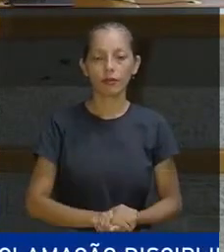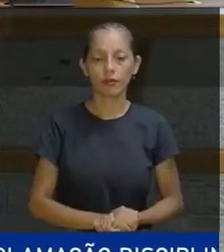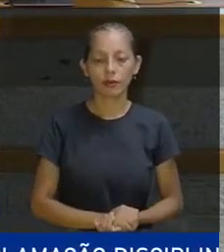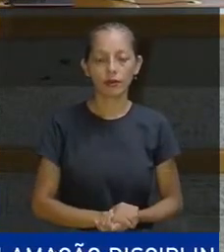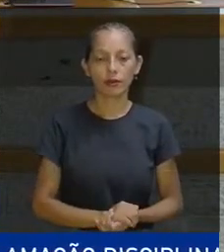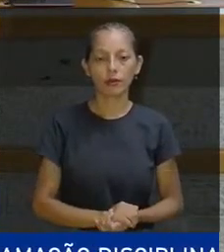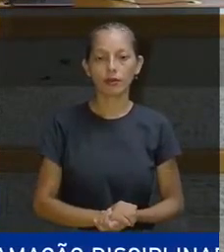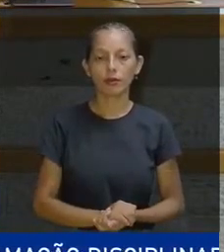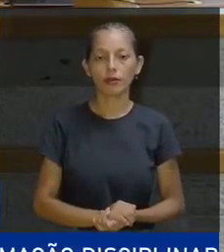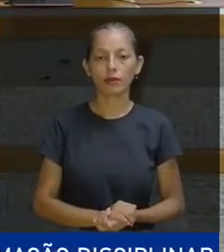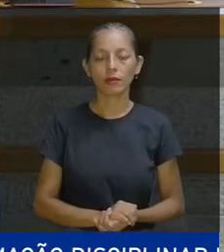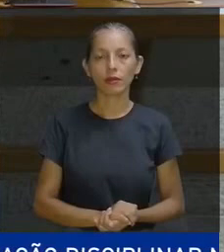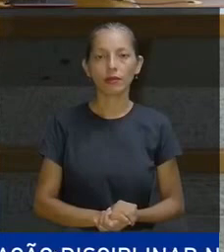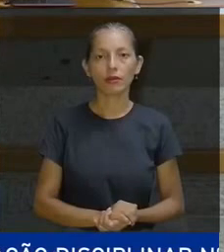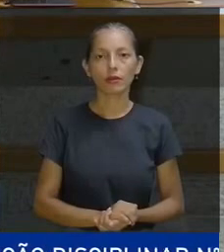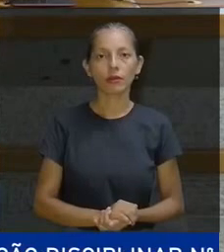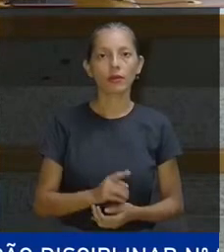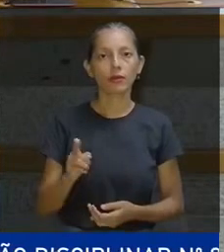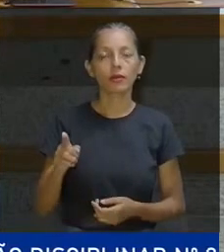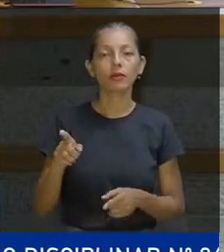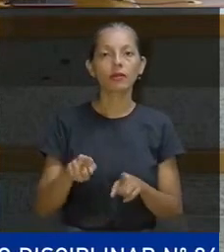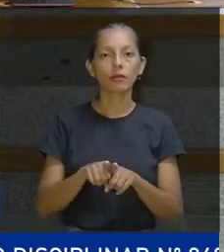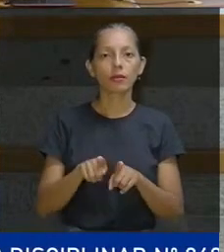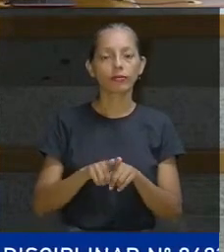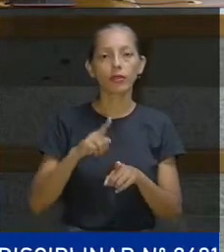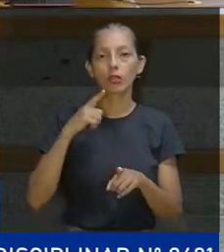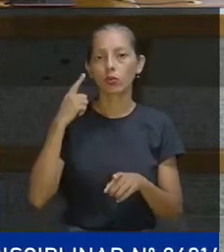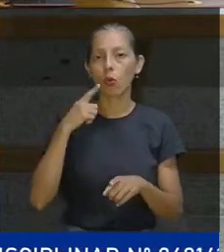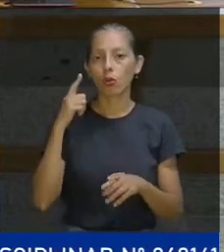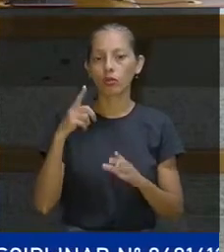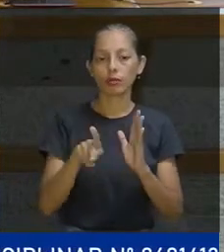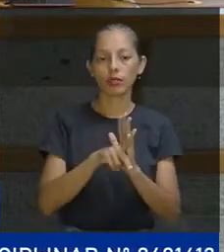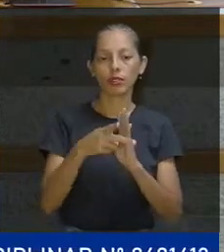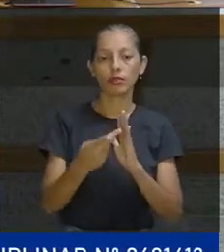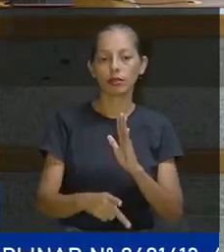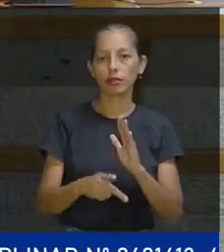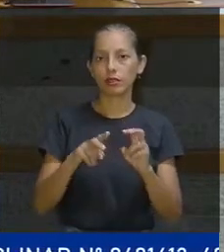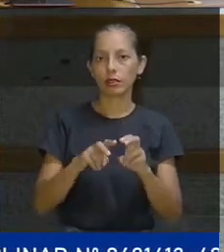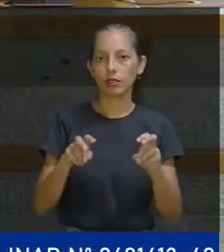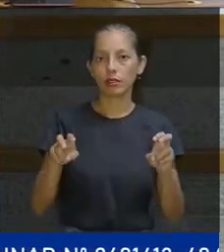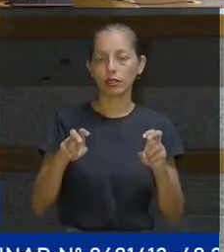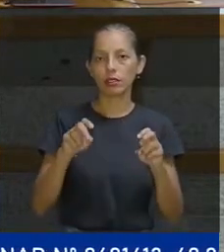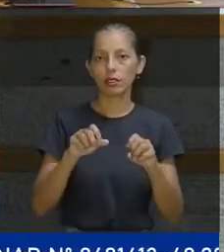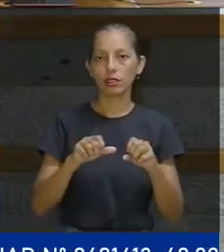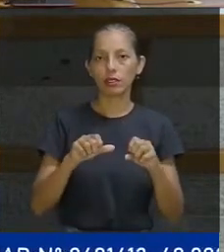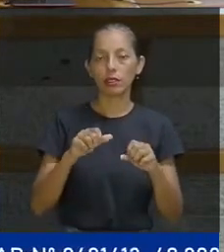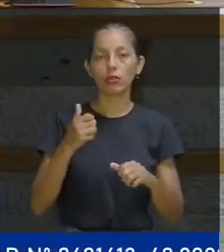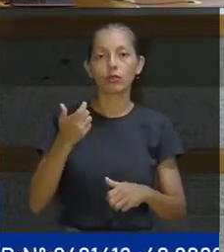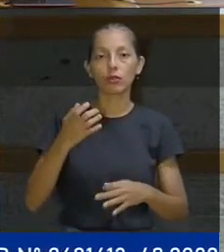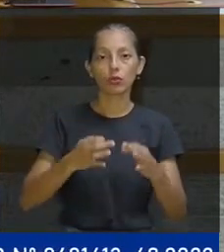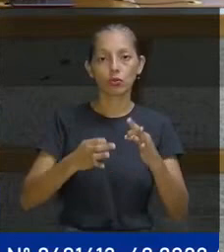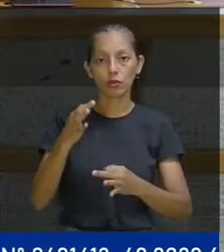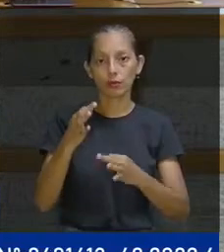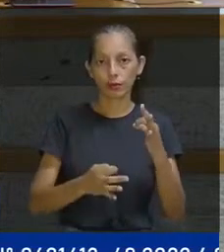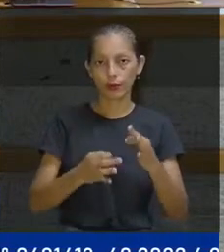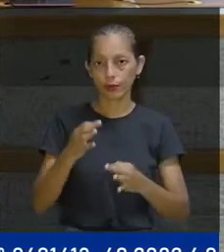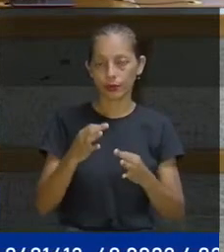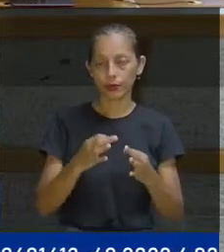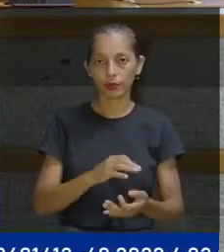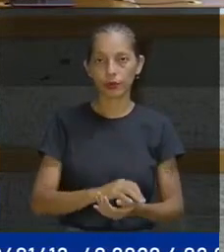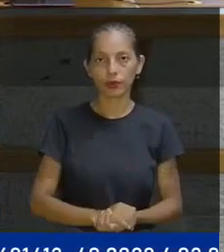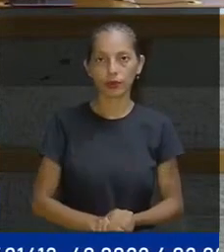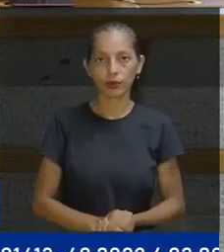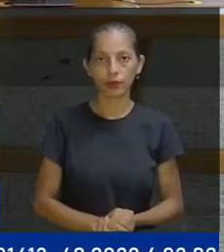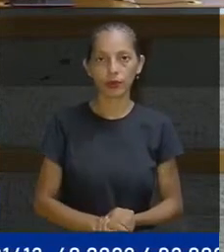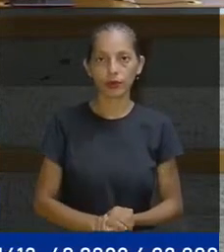advocatícia postulava nesse tribunal, tudo com fundamento no artigo 145.4 do CPC e artigo 254 do